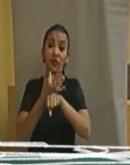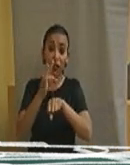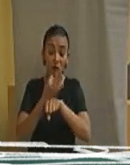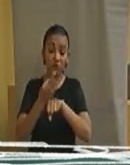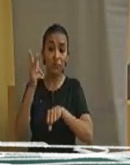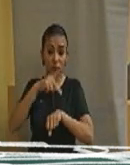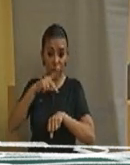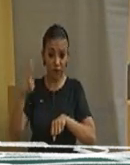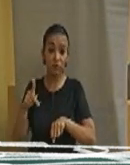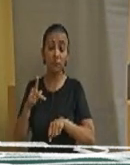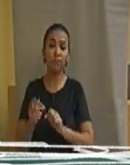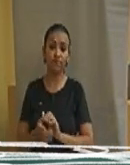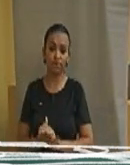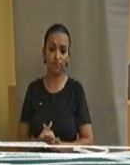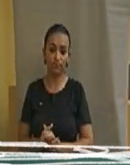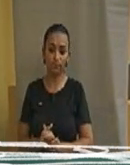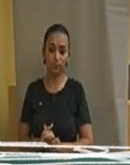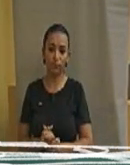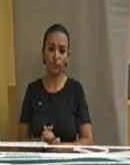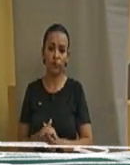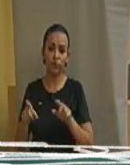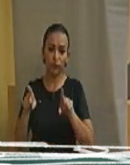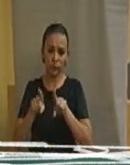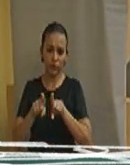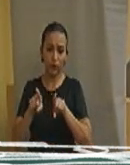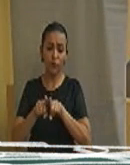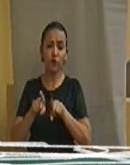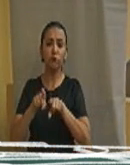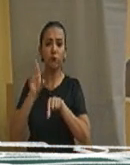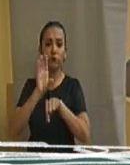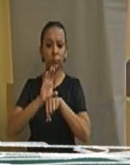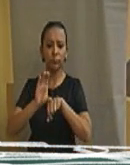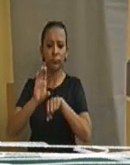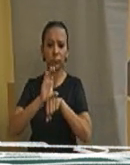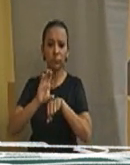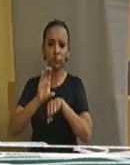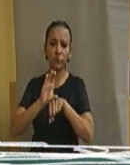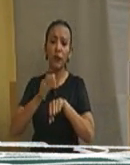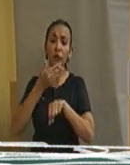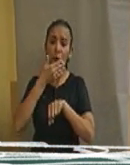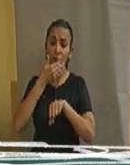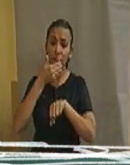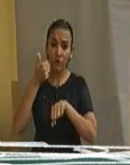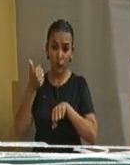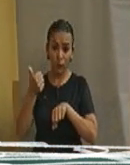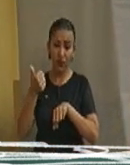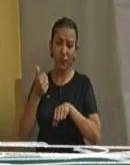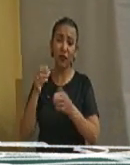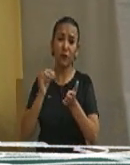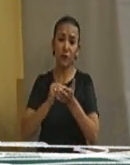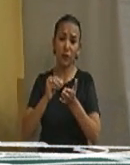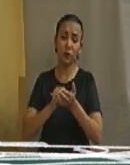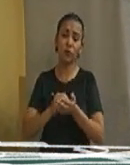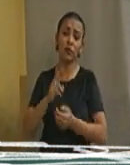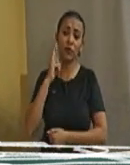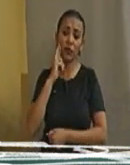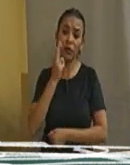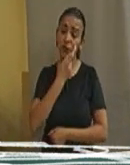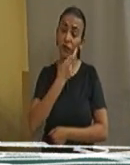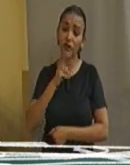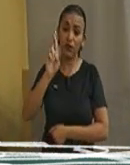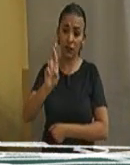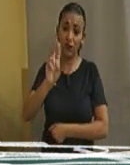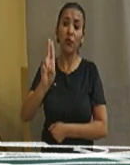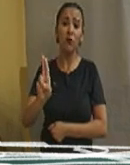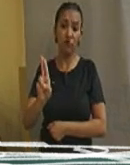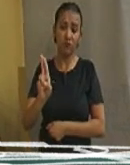docentes, a integração entre os cursos, a melhoria que precisamos para o RU, principalmente no período